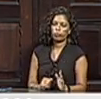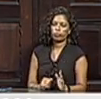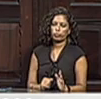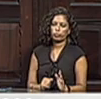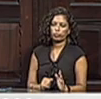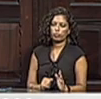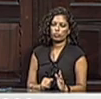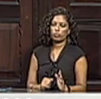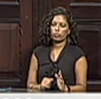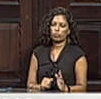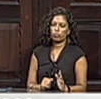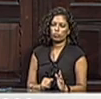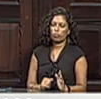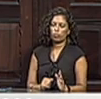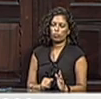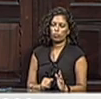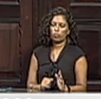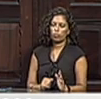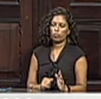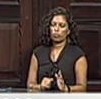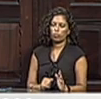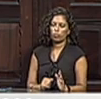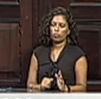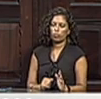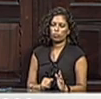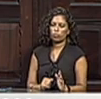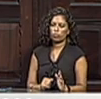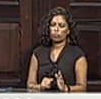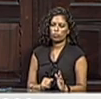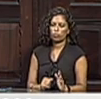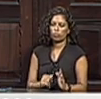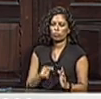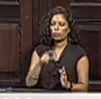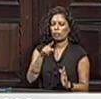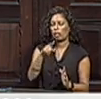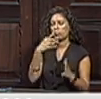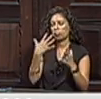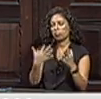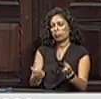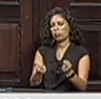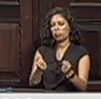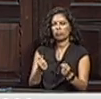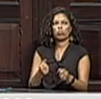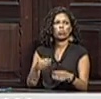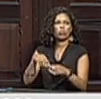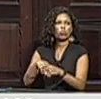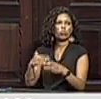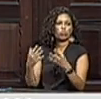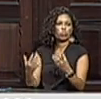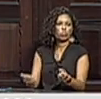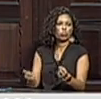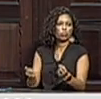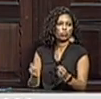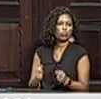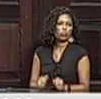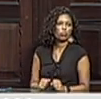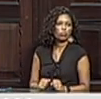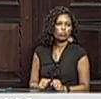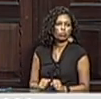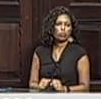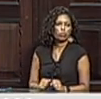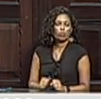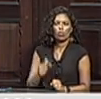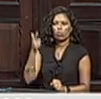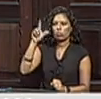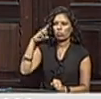categorias profissionais estejam recebendo de remuneração. Caminhamos o voto sim. Para encaminhar, senhor presidente. Caminhar pelo Partido dos Trabalhadores, deputado